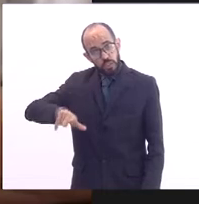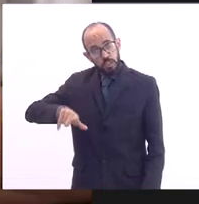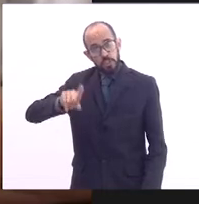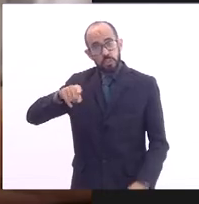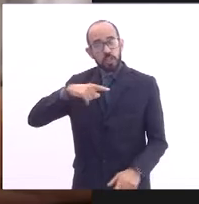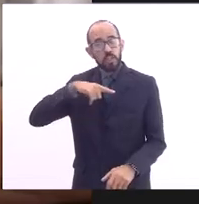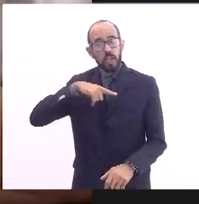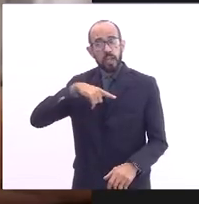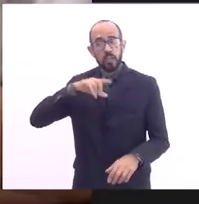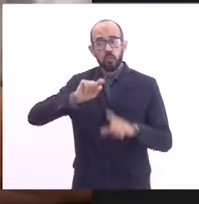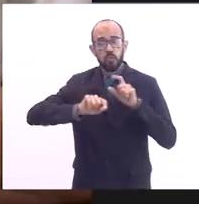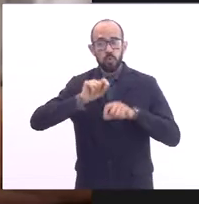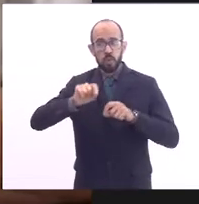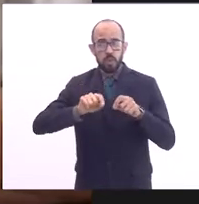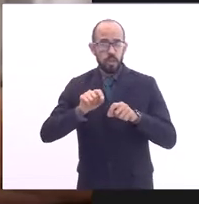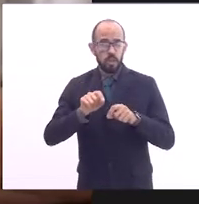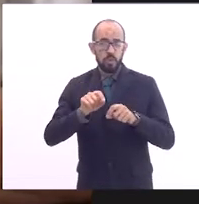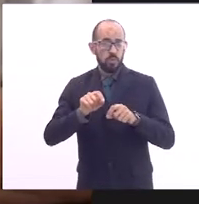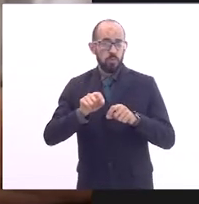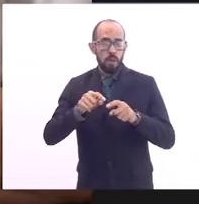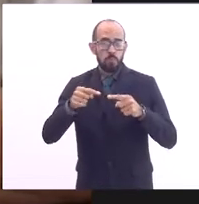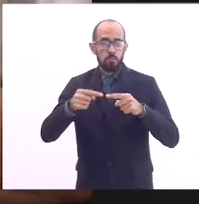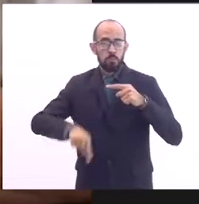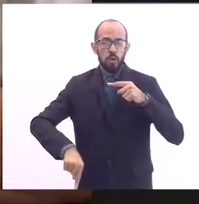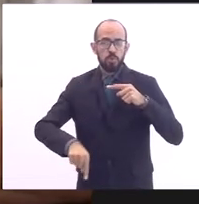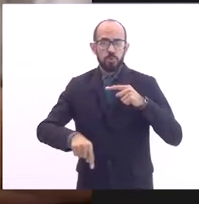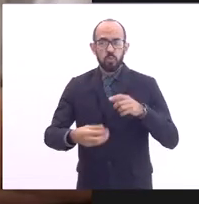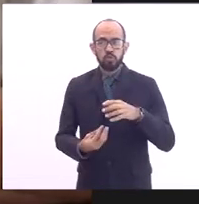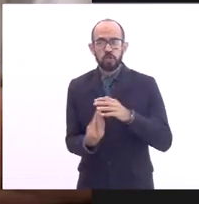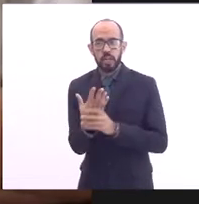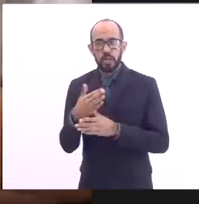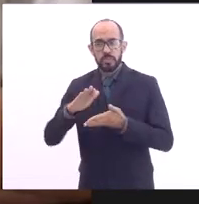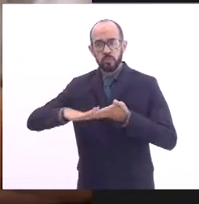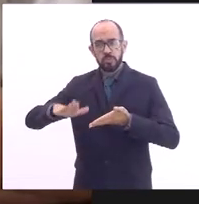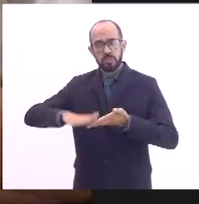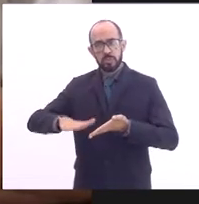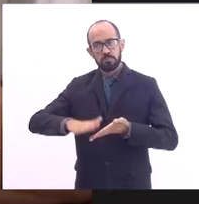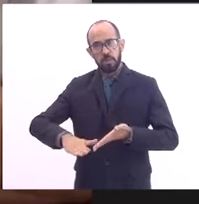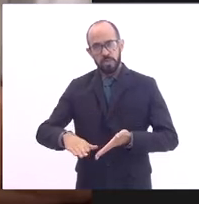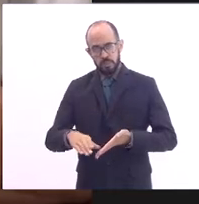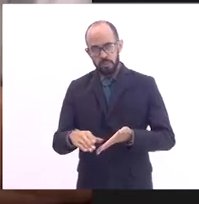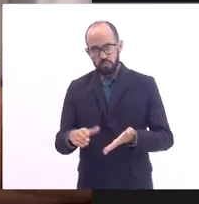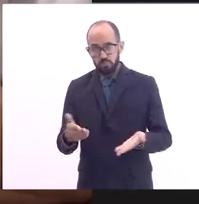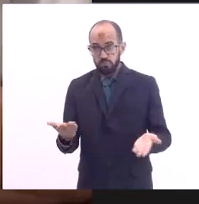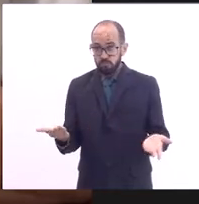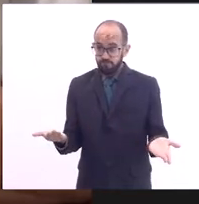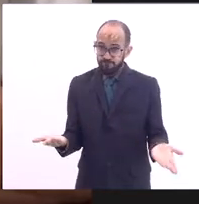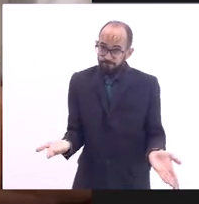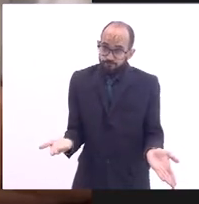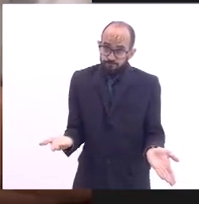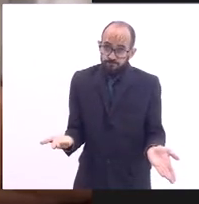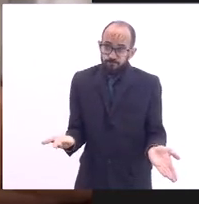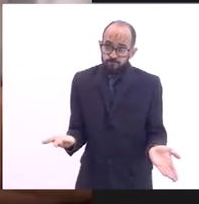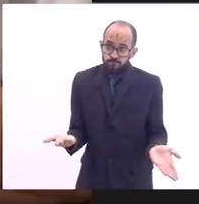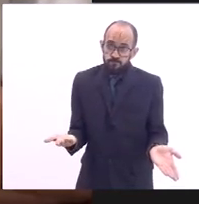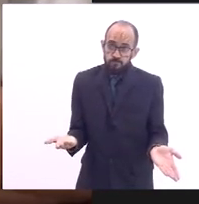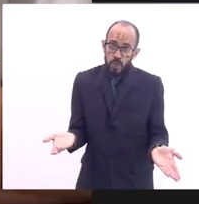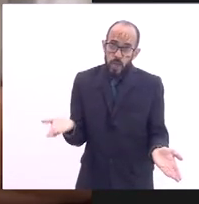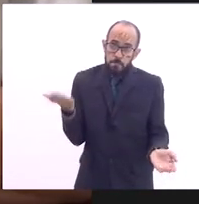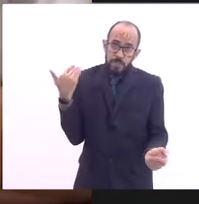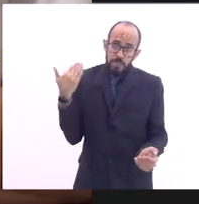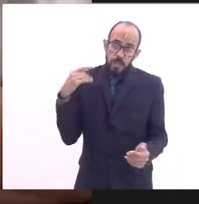que o município não pode criar despesa. Né? Então, não existia lá